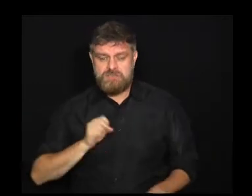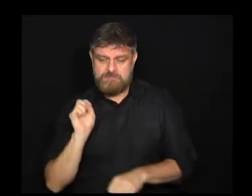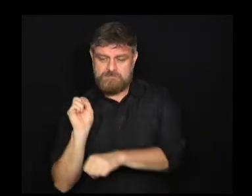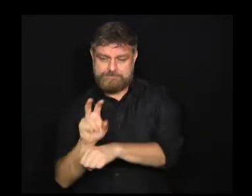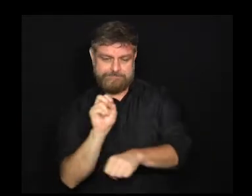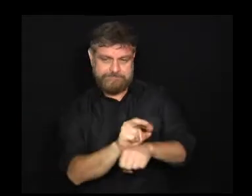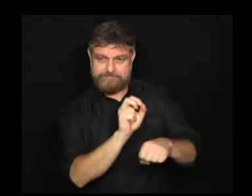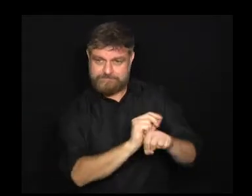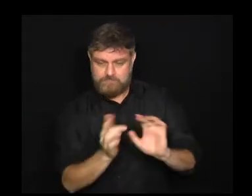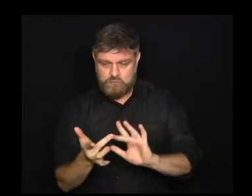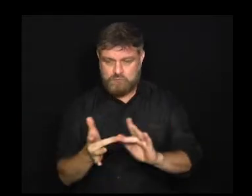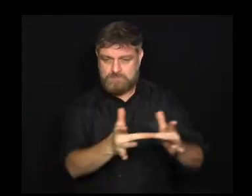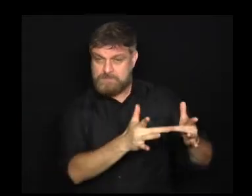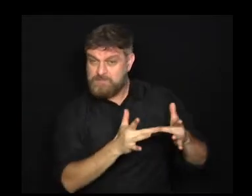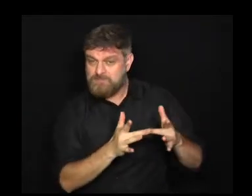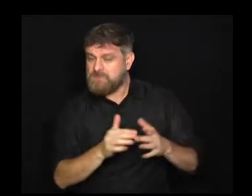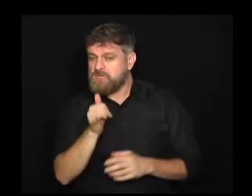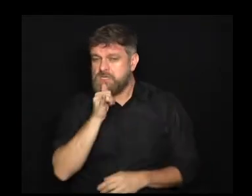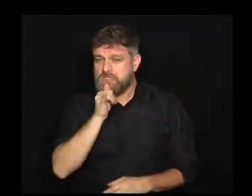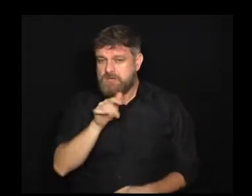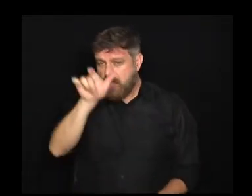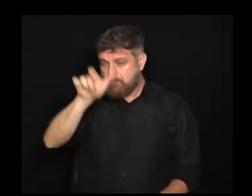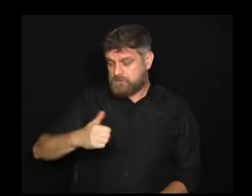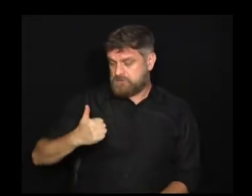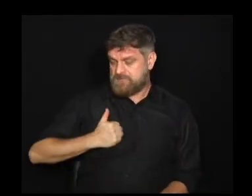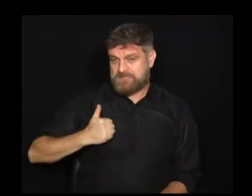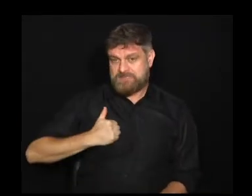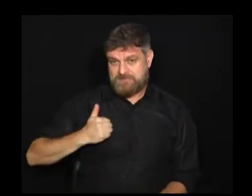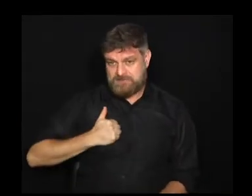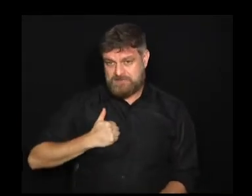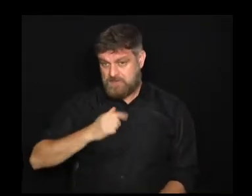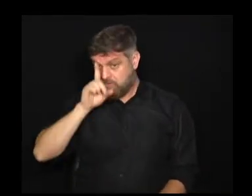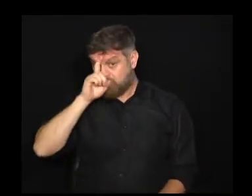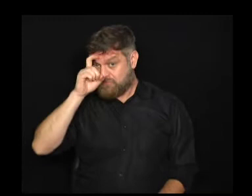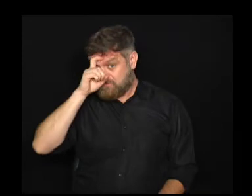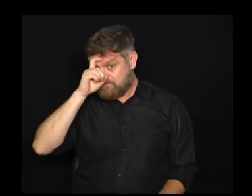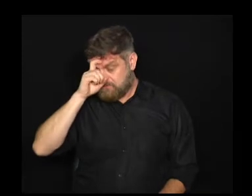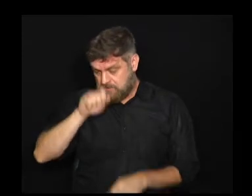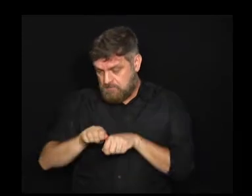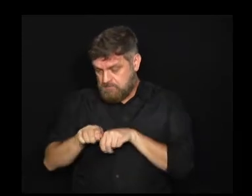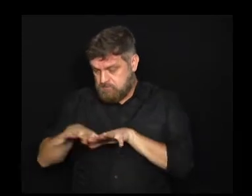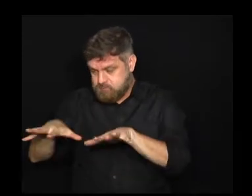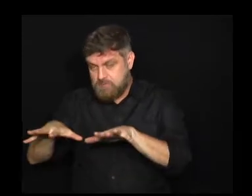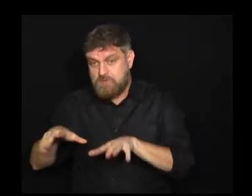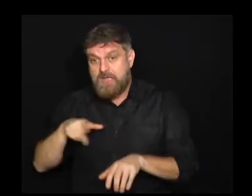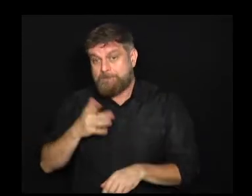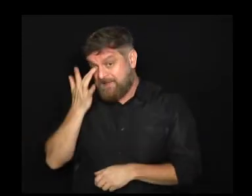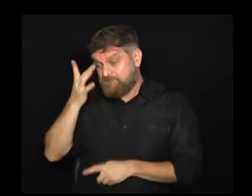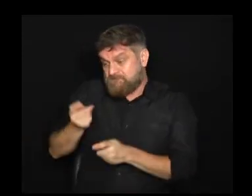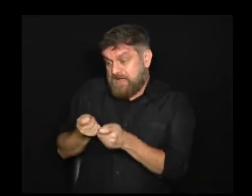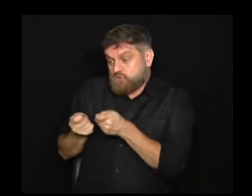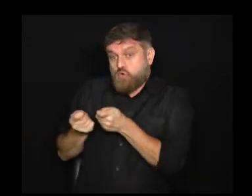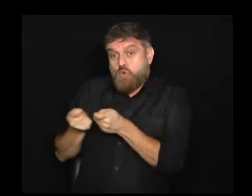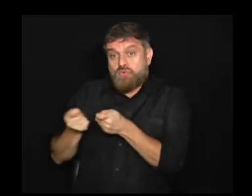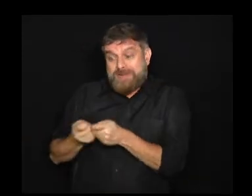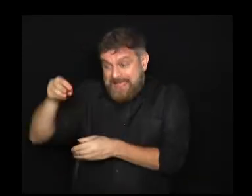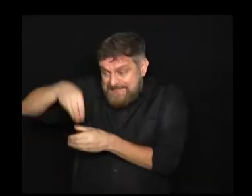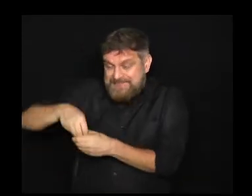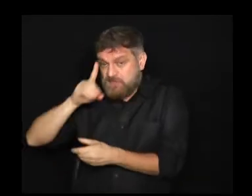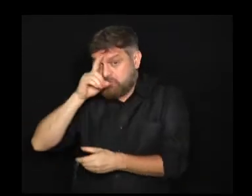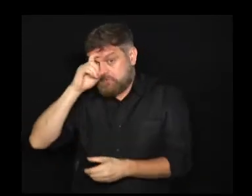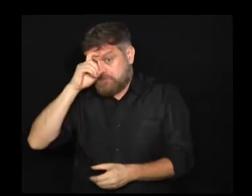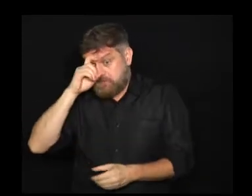de um caso que foi para o Canadá e transmitiu no hospital, é uma coisa muito mais fácil de ser controlada. Agora, quando a gente está